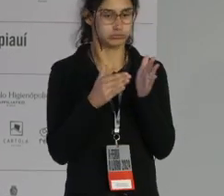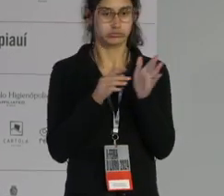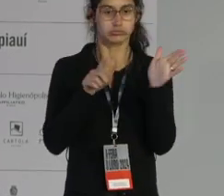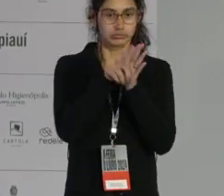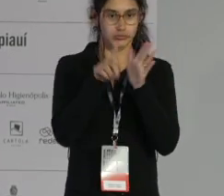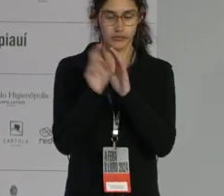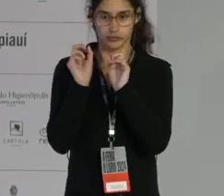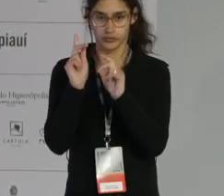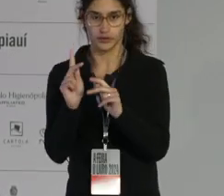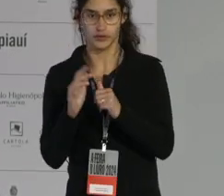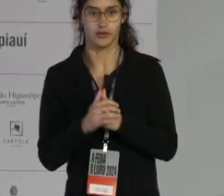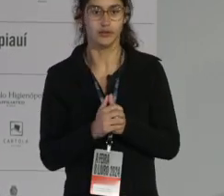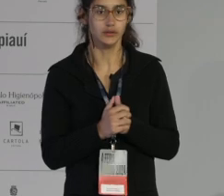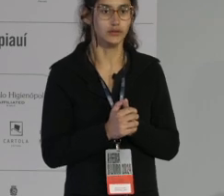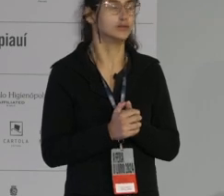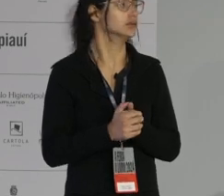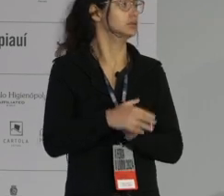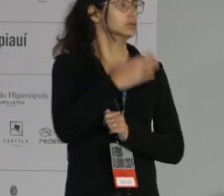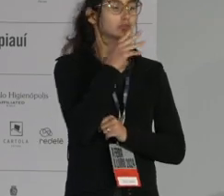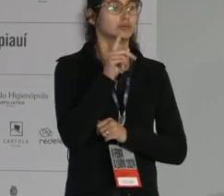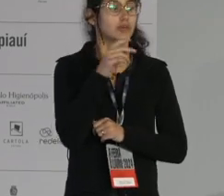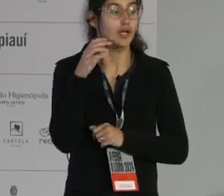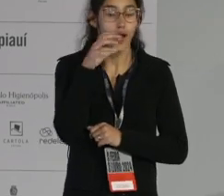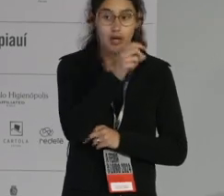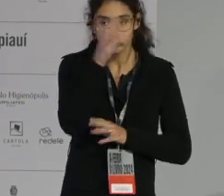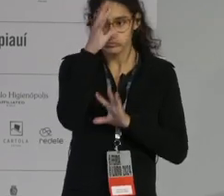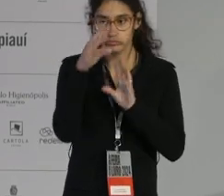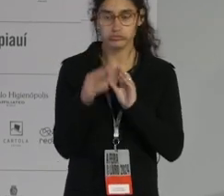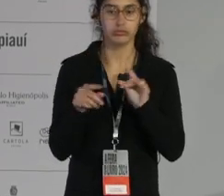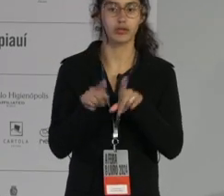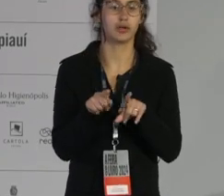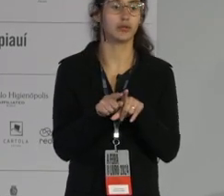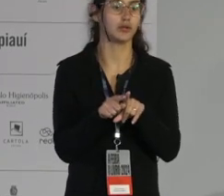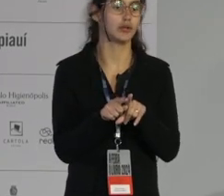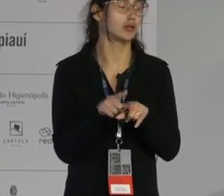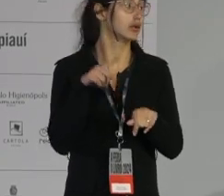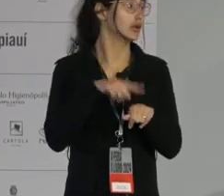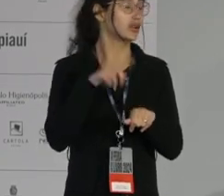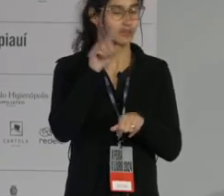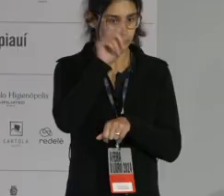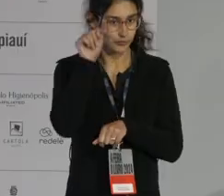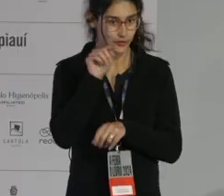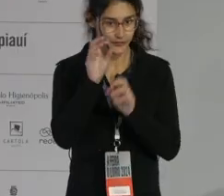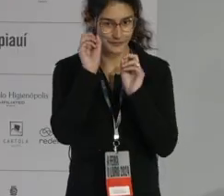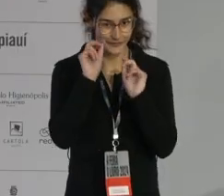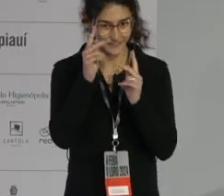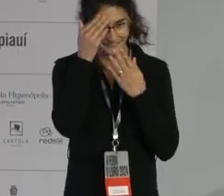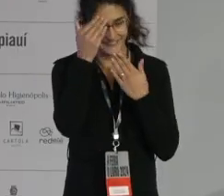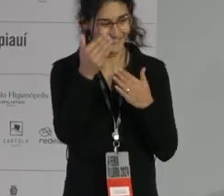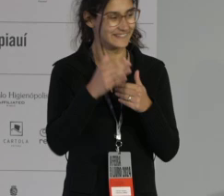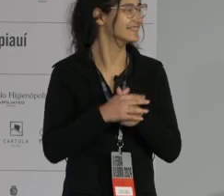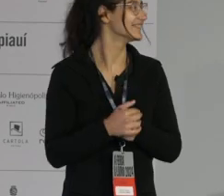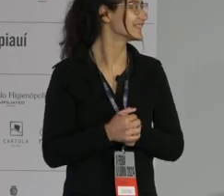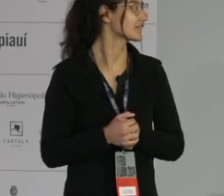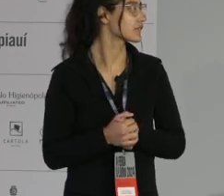tá? E pedimos que sejam breves e que terminem com ponto de interrogação. Muito obrigado.